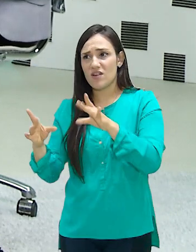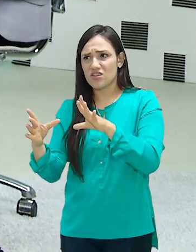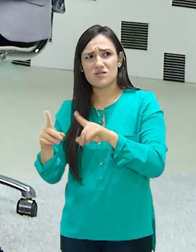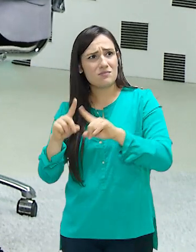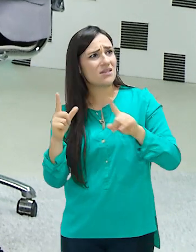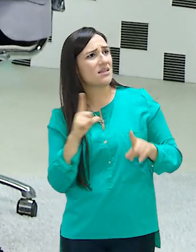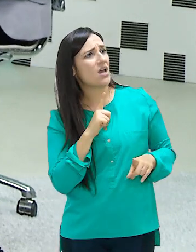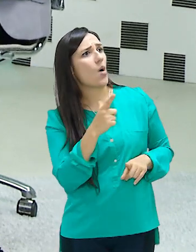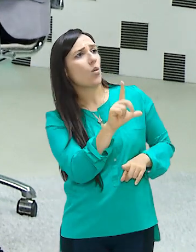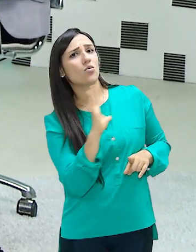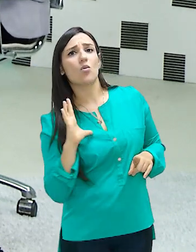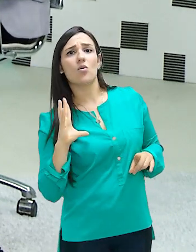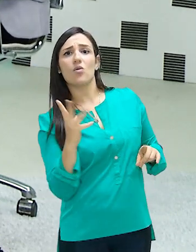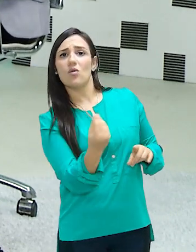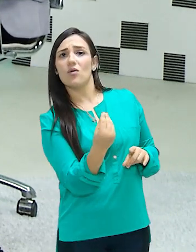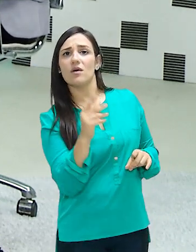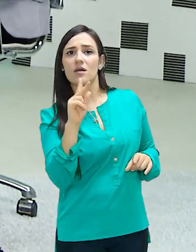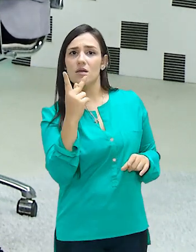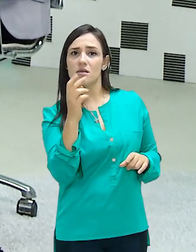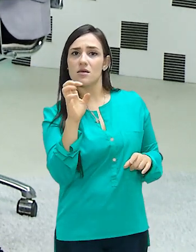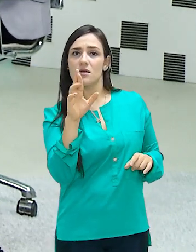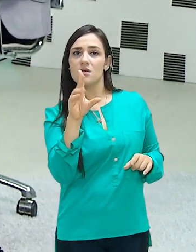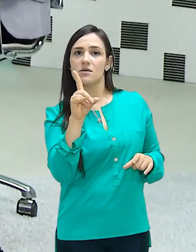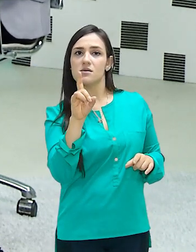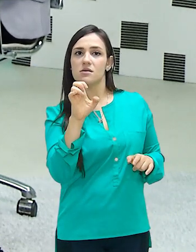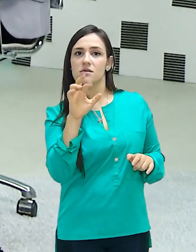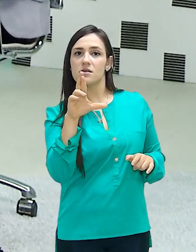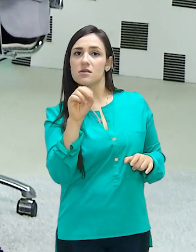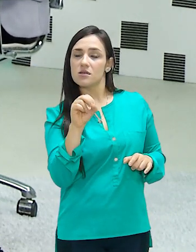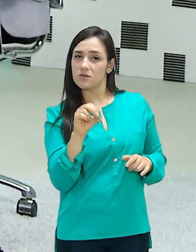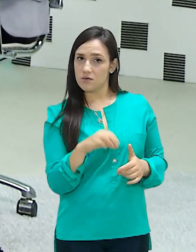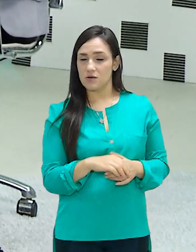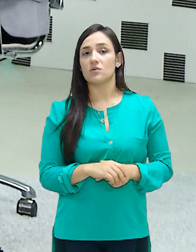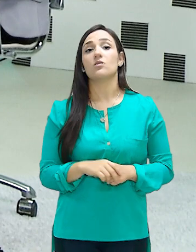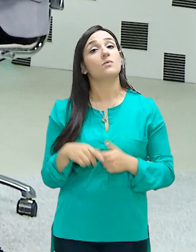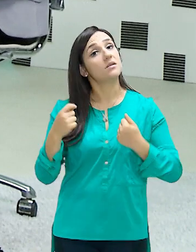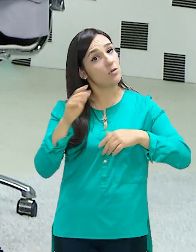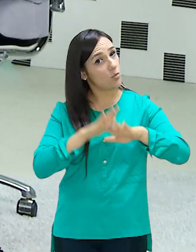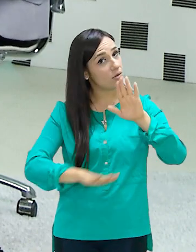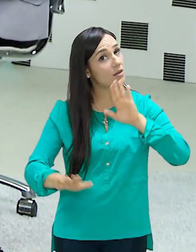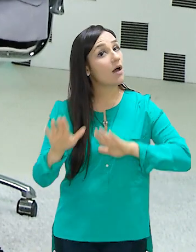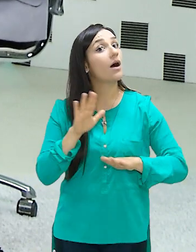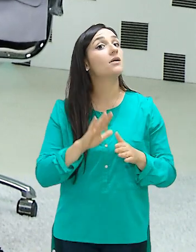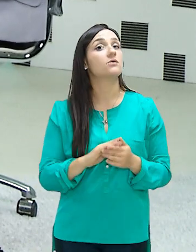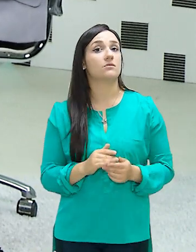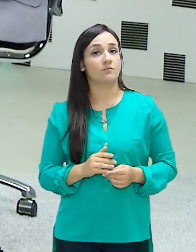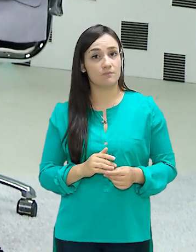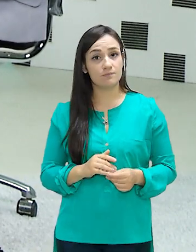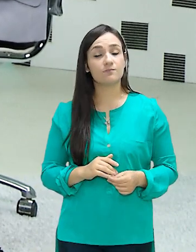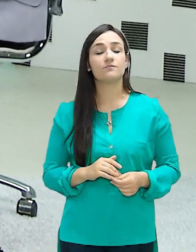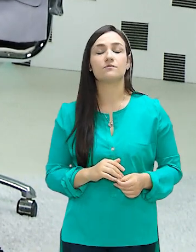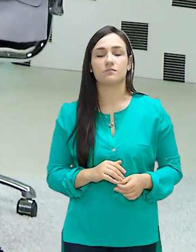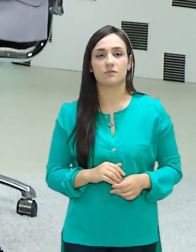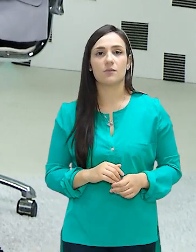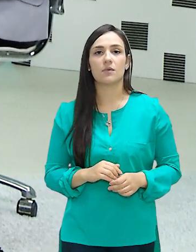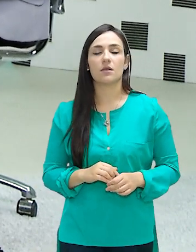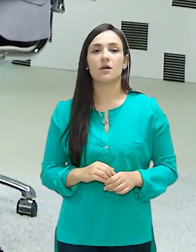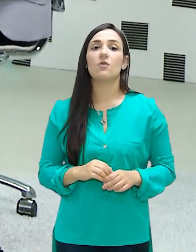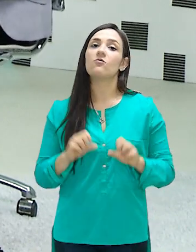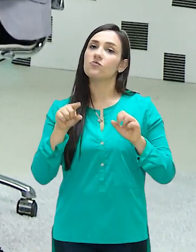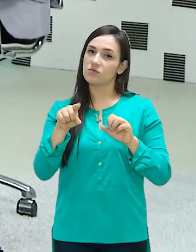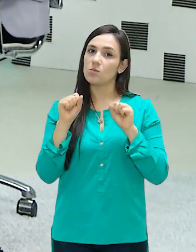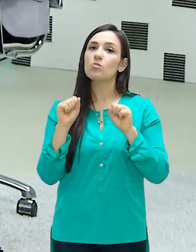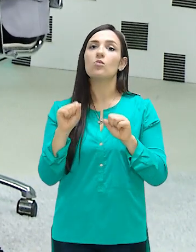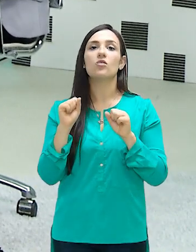existe duas formas de você vender esse imóvel, ou durante o processo de inventário no judiciário,